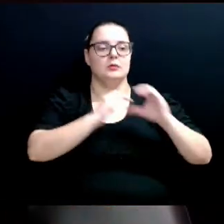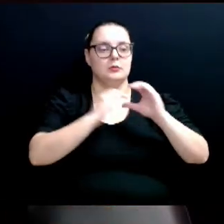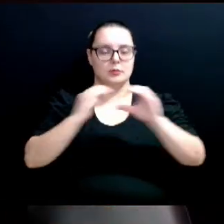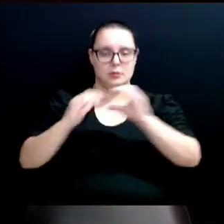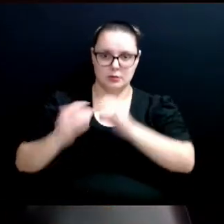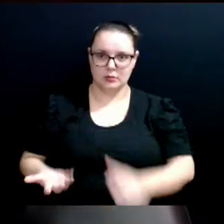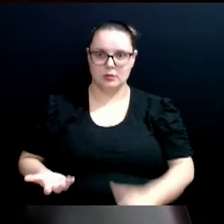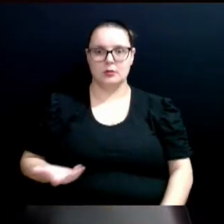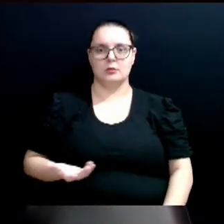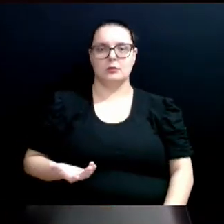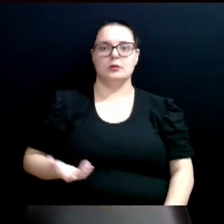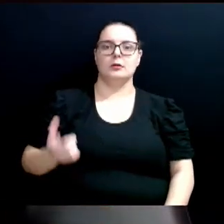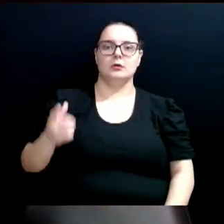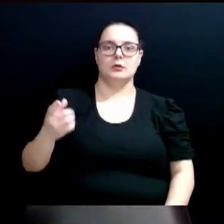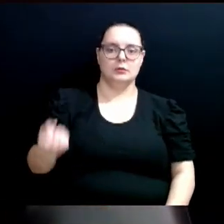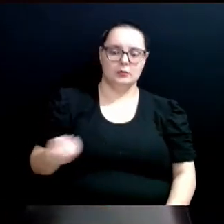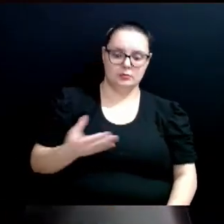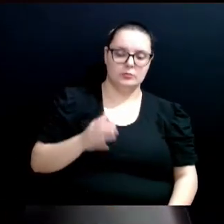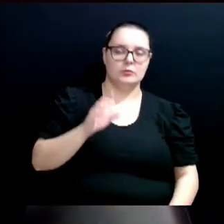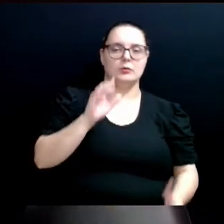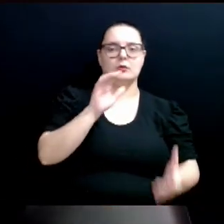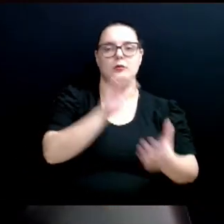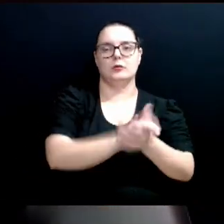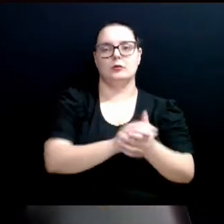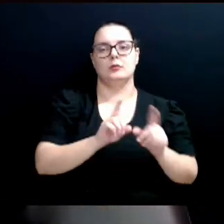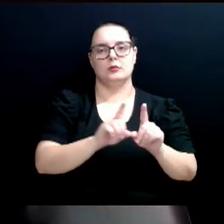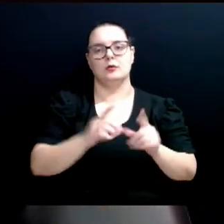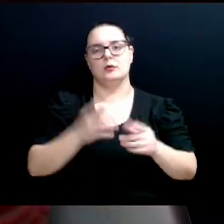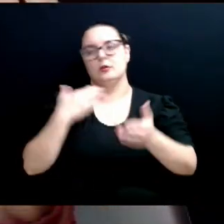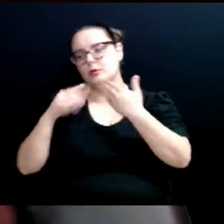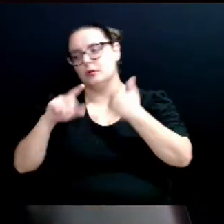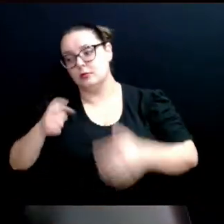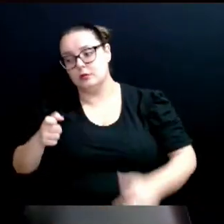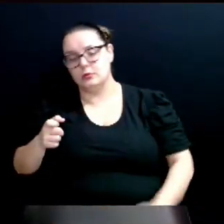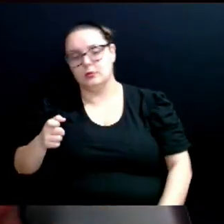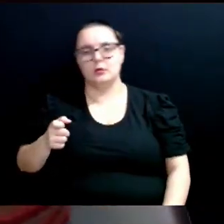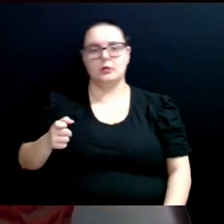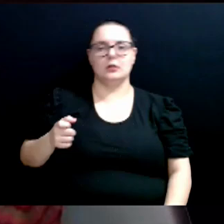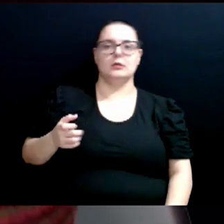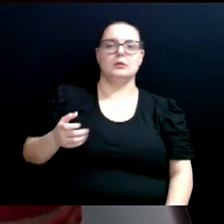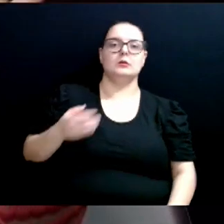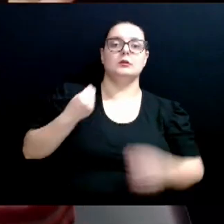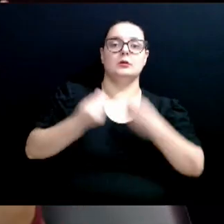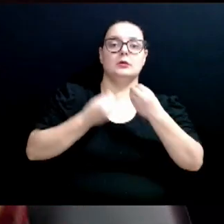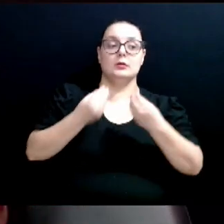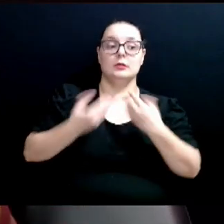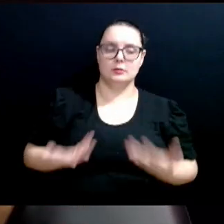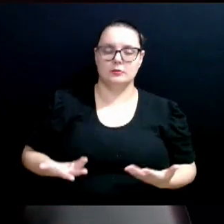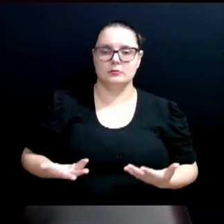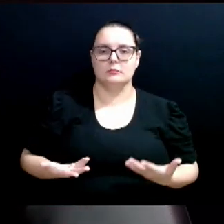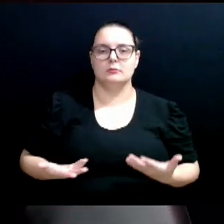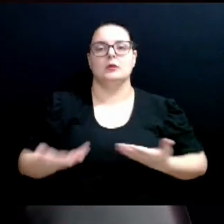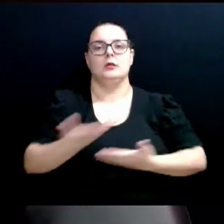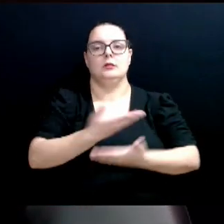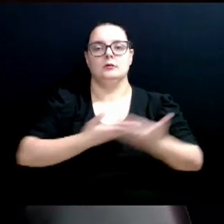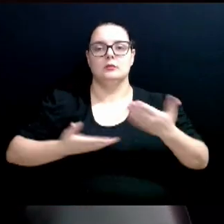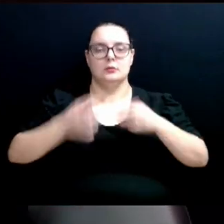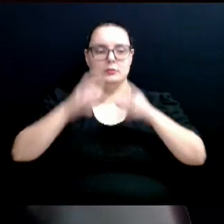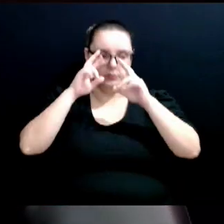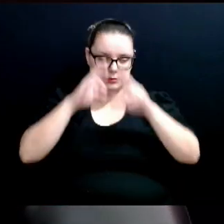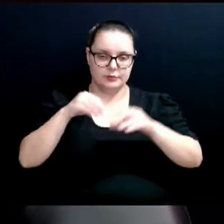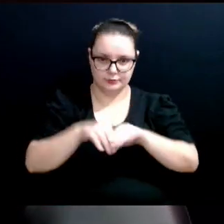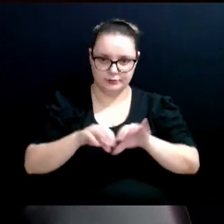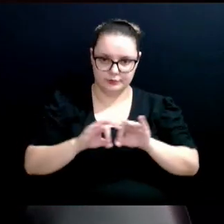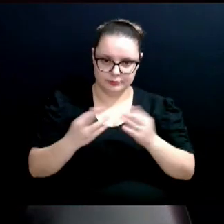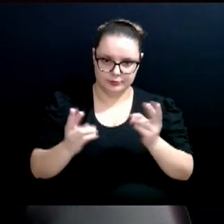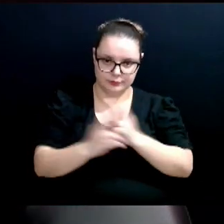novo companheiro, conversar com a ex-mulher ou ex-marido e como a gente tentar ter esse respeito dentro dessas relações. Esse